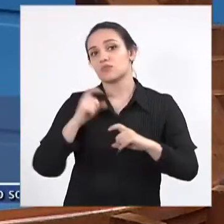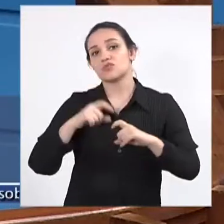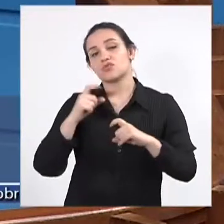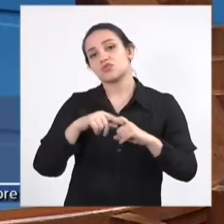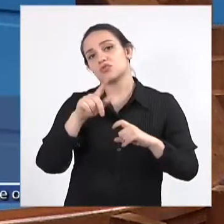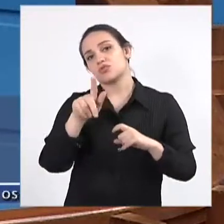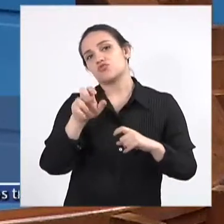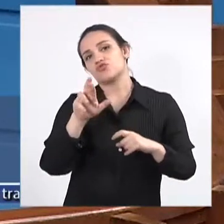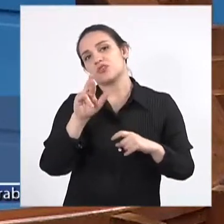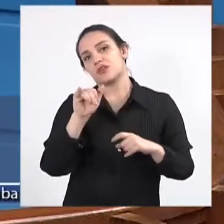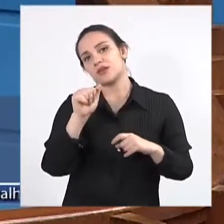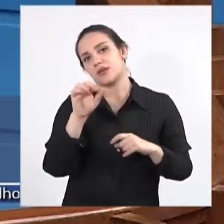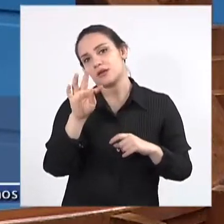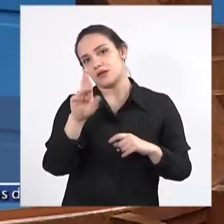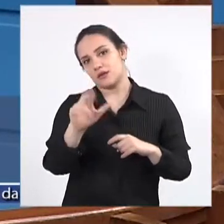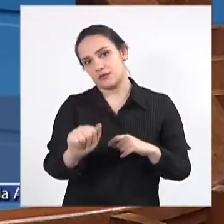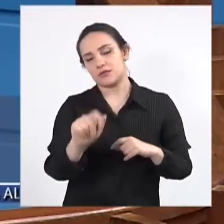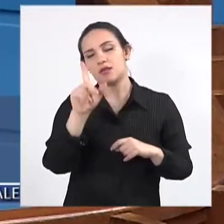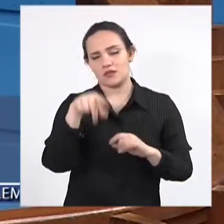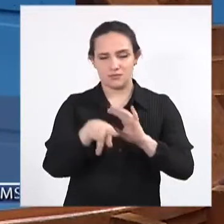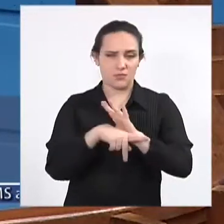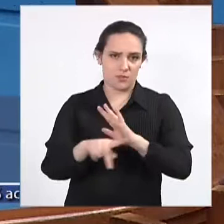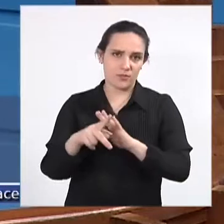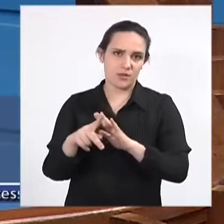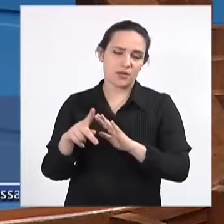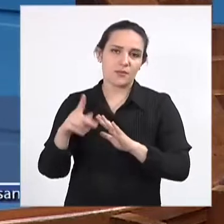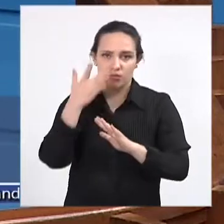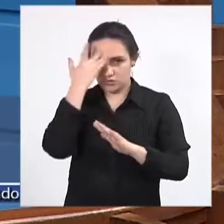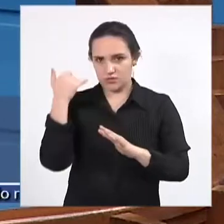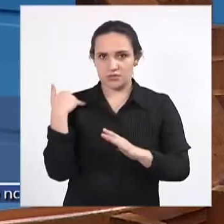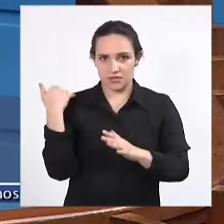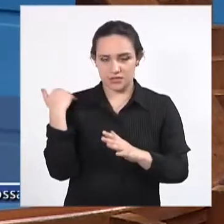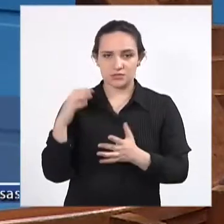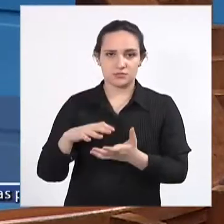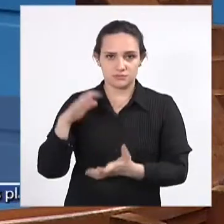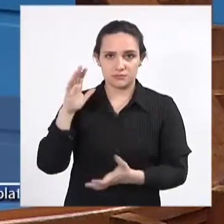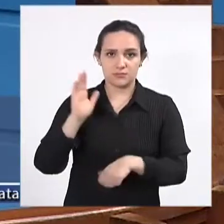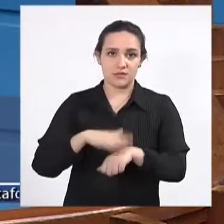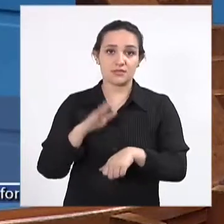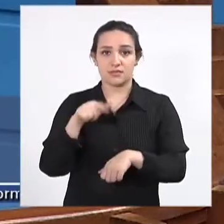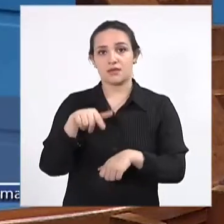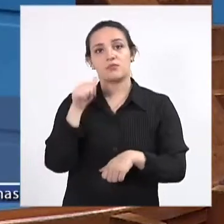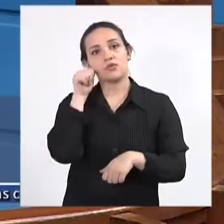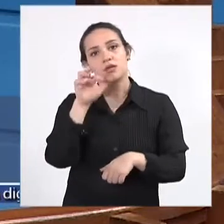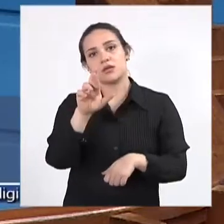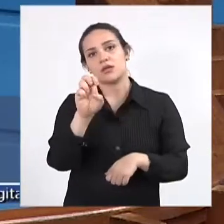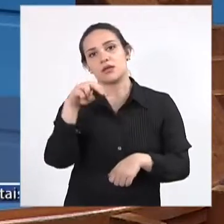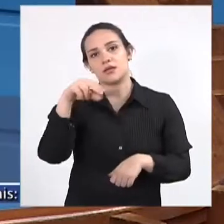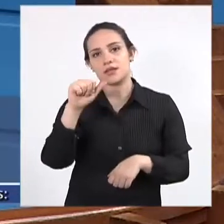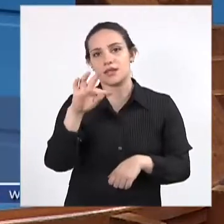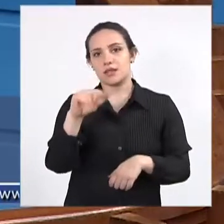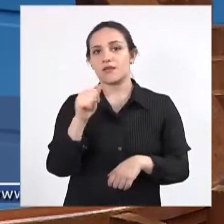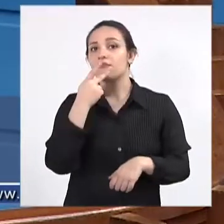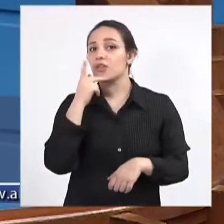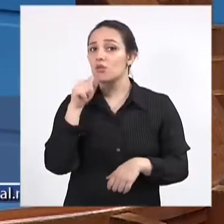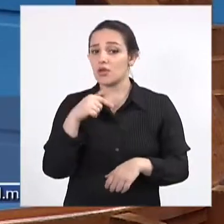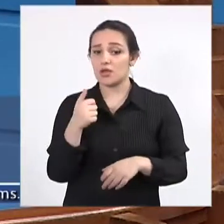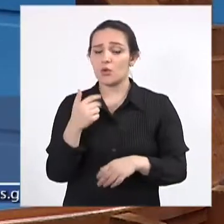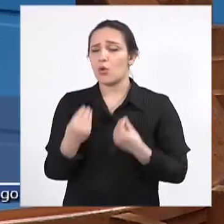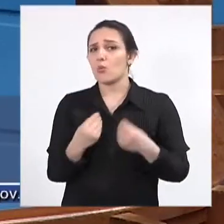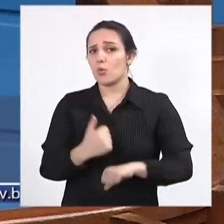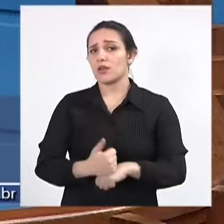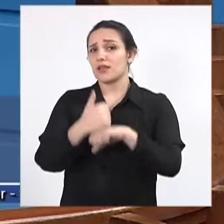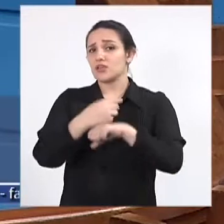da Sociedade Brasileira de Geriatria e Gerontologia, Renato Bandeira de Mello, qualidade de vida é algo subjetivo, depende